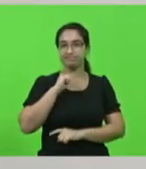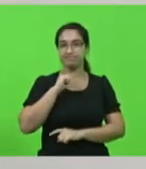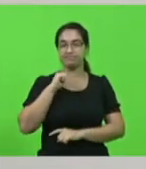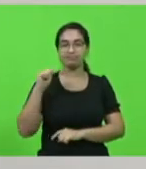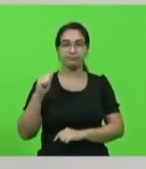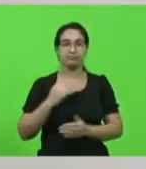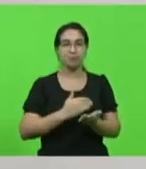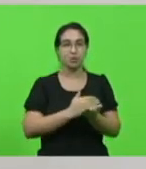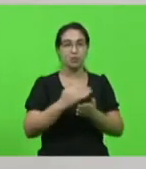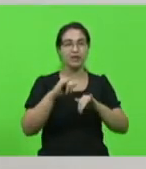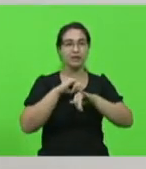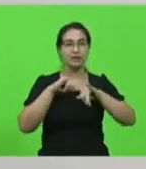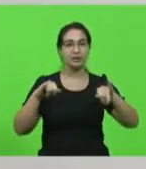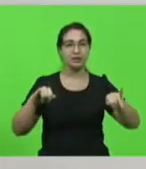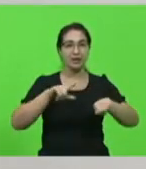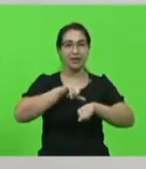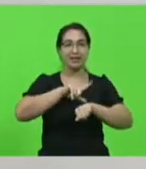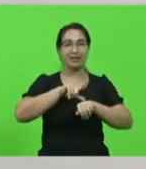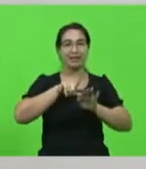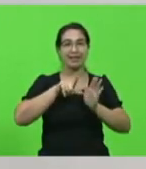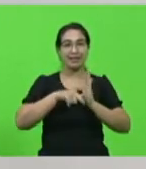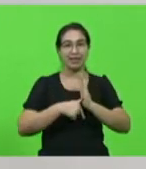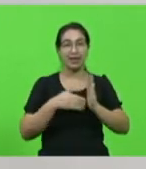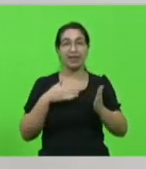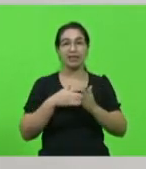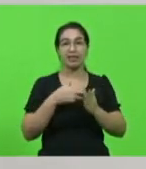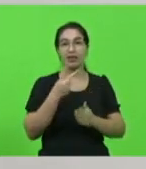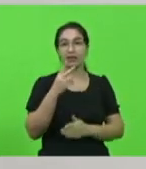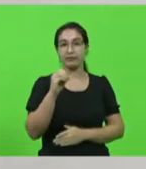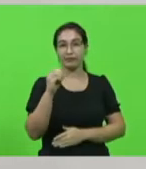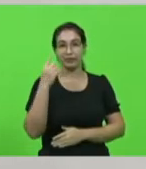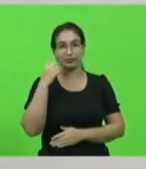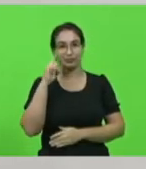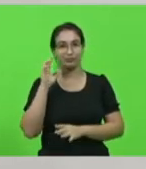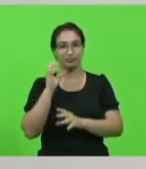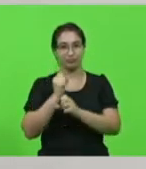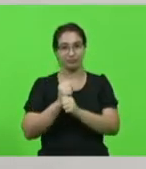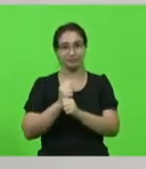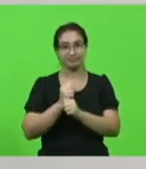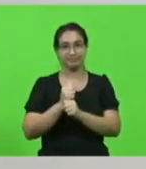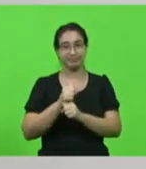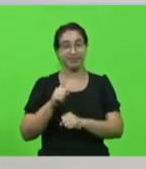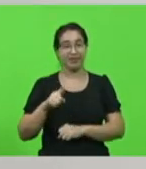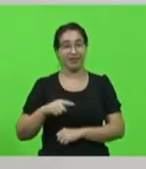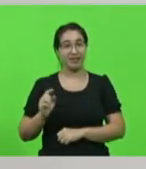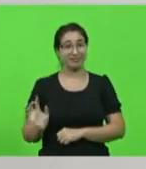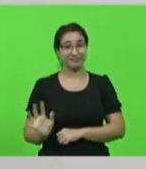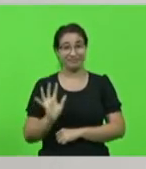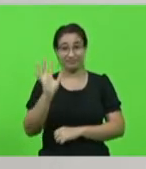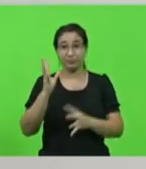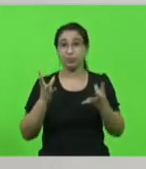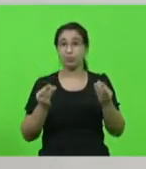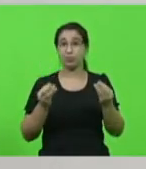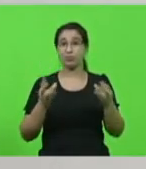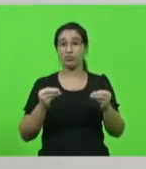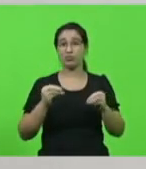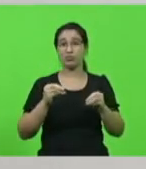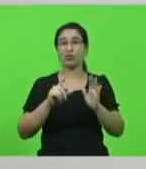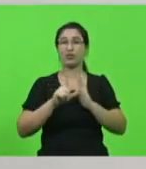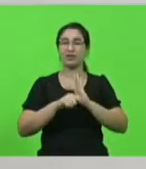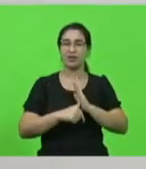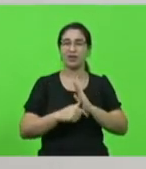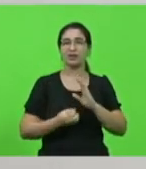de até 20 dias. Isso encarece demais. Isso retarda a produção.